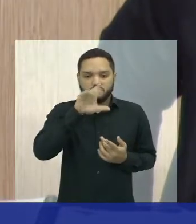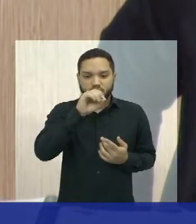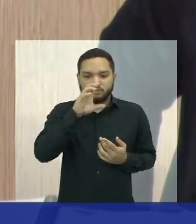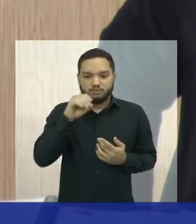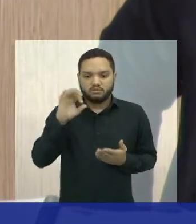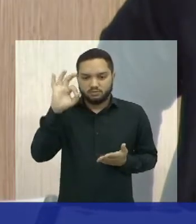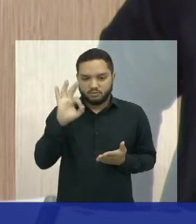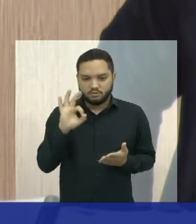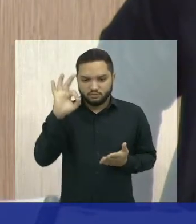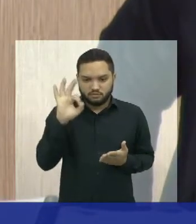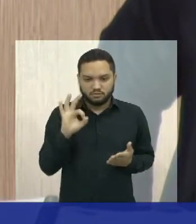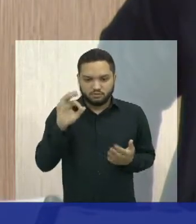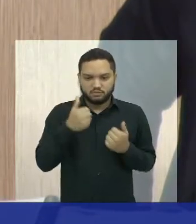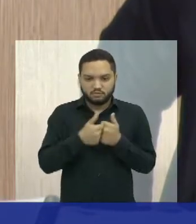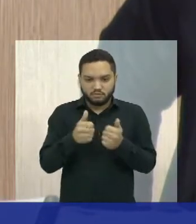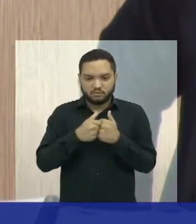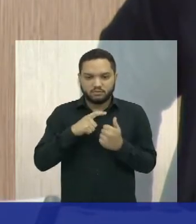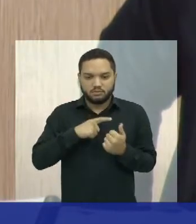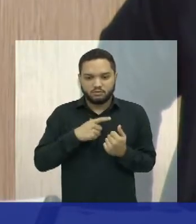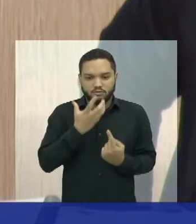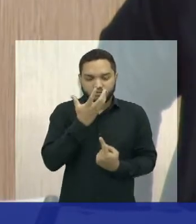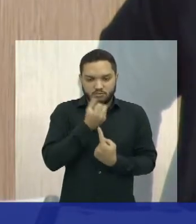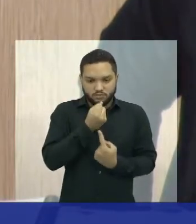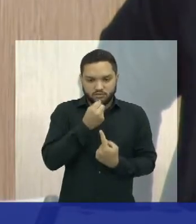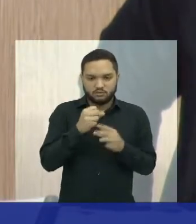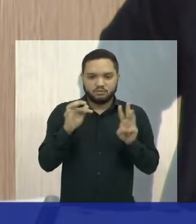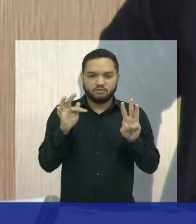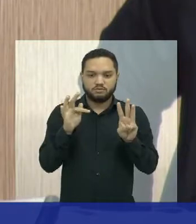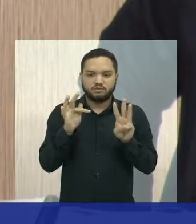da nossa frota de ônibus tem Wi-Fi.